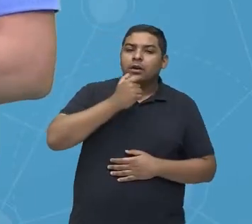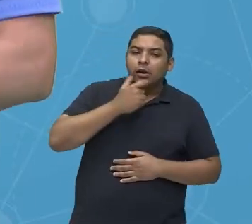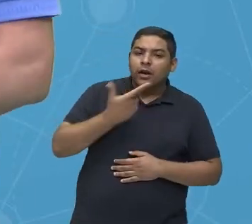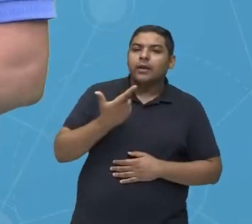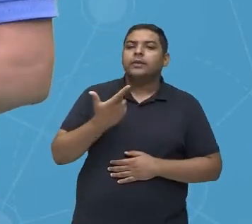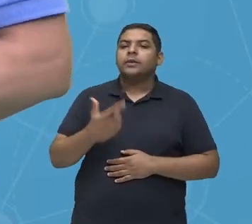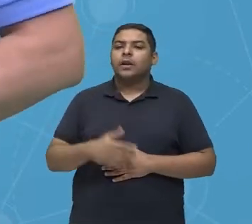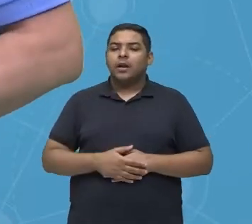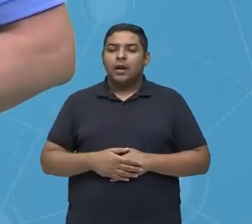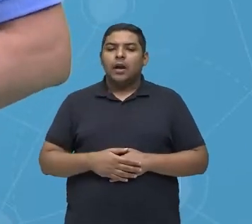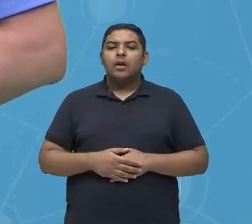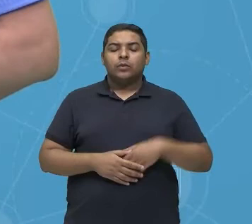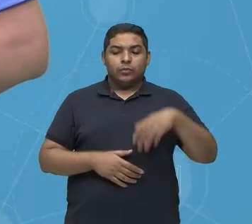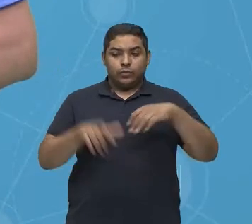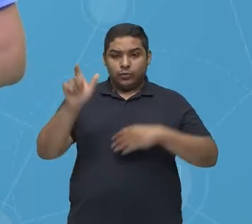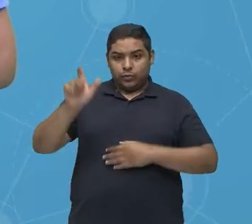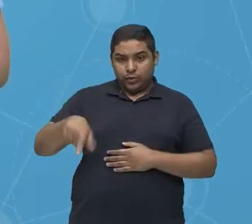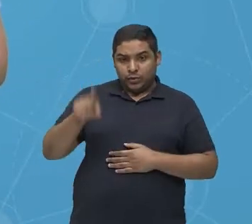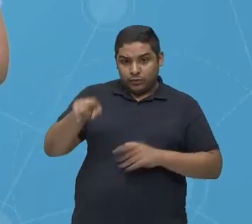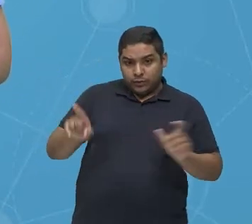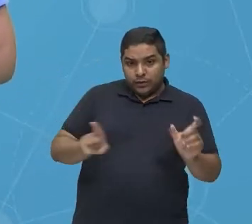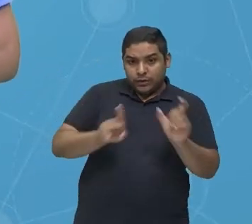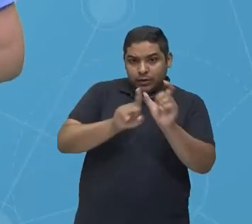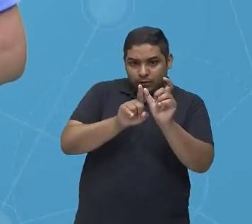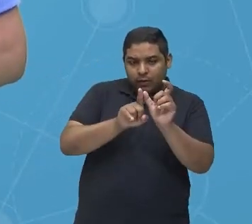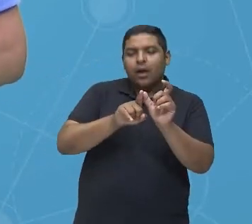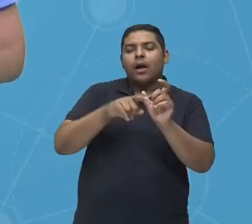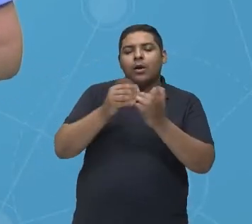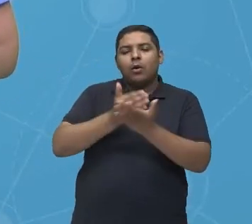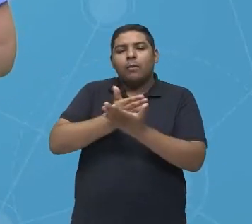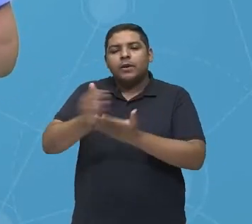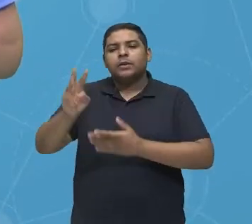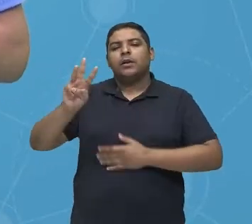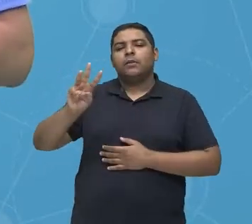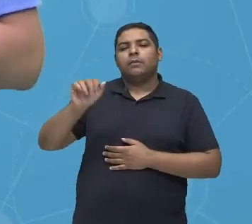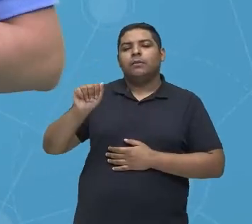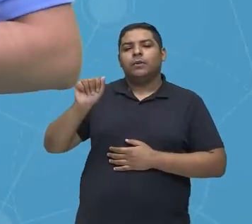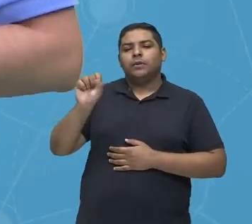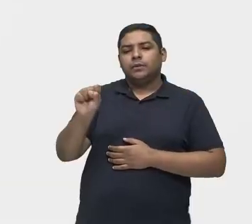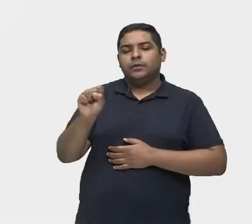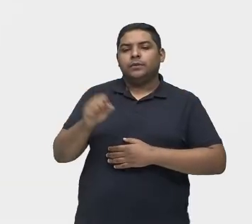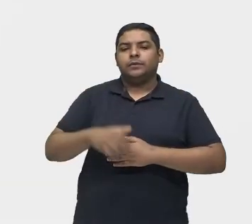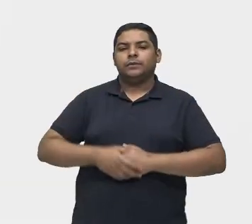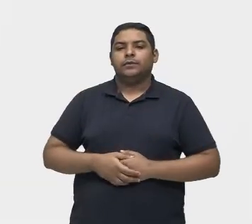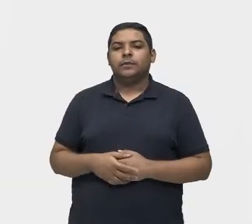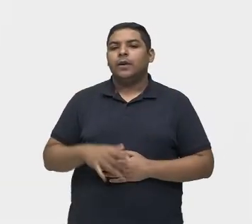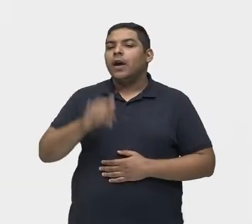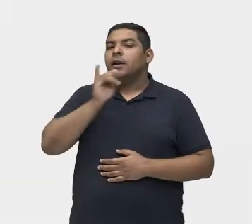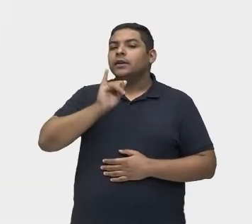é singular, devo iniciar sempre com was. Olha só o exemplo que eu vou mostrar para vocês.